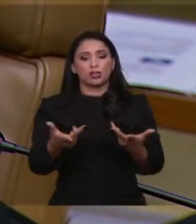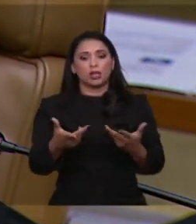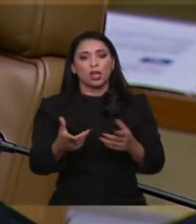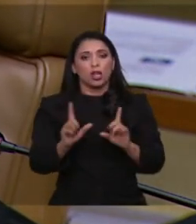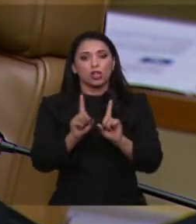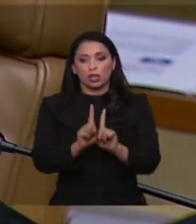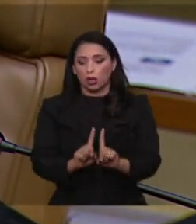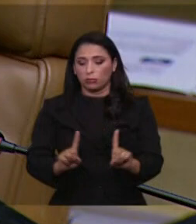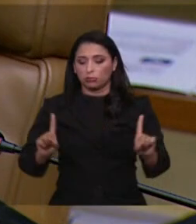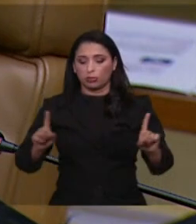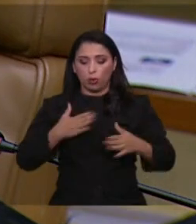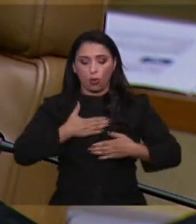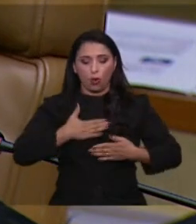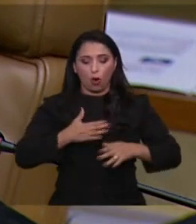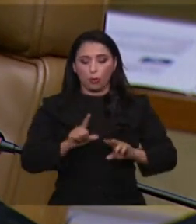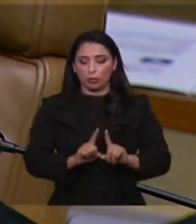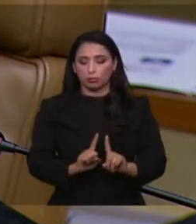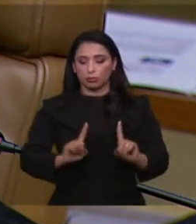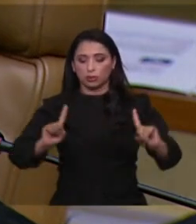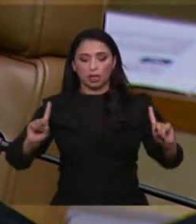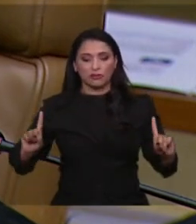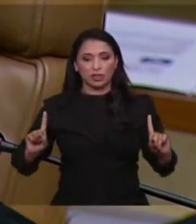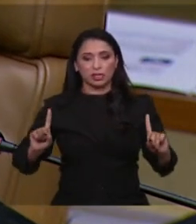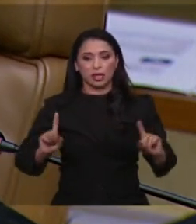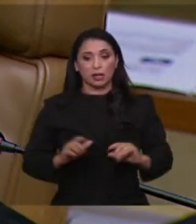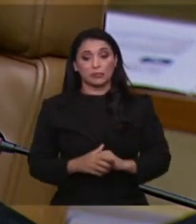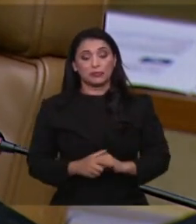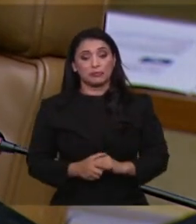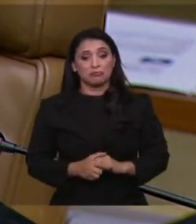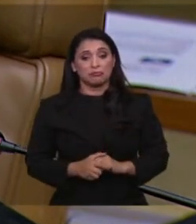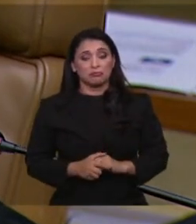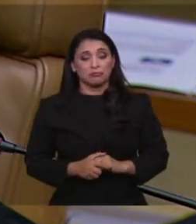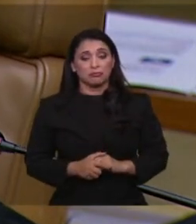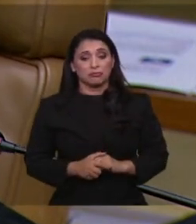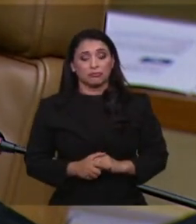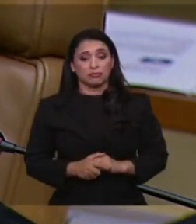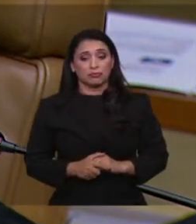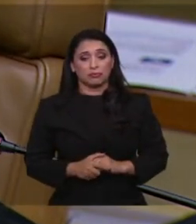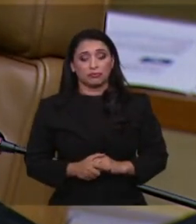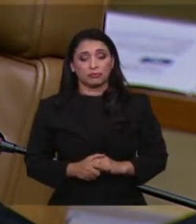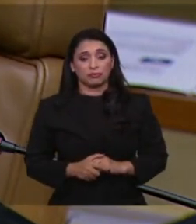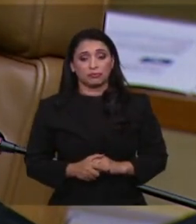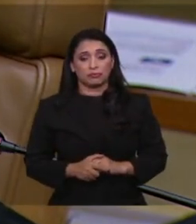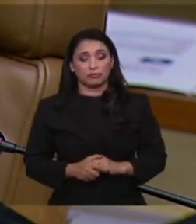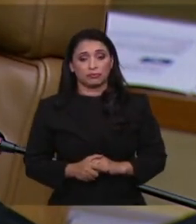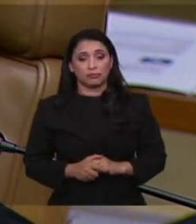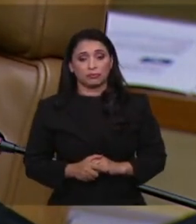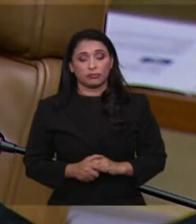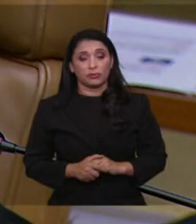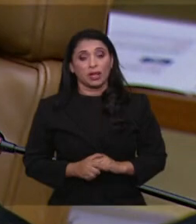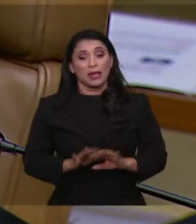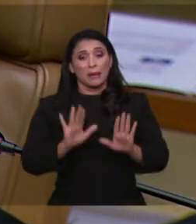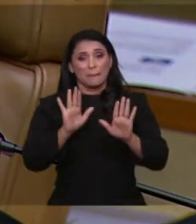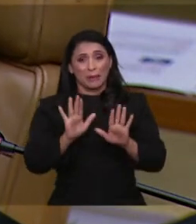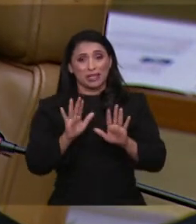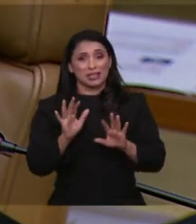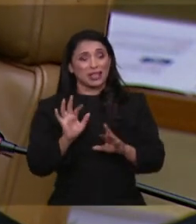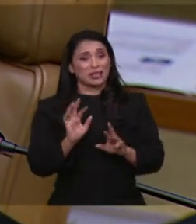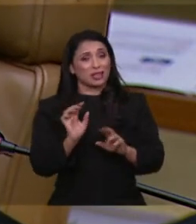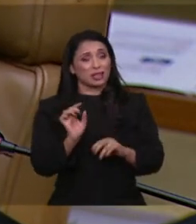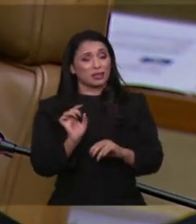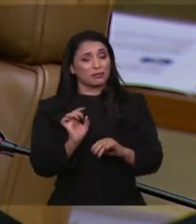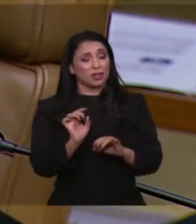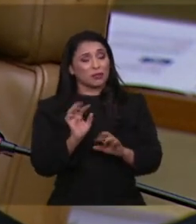corpos. Porém, a separação de corpos é um instituto com uma peculiaridade única